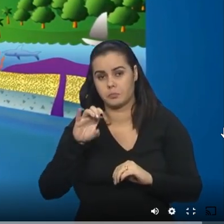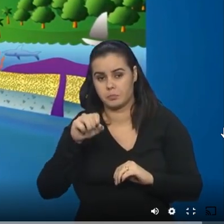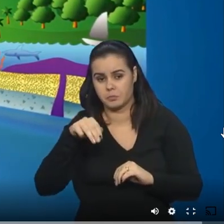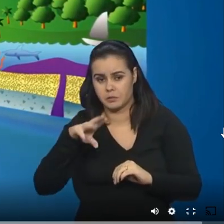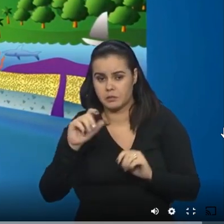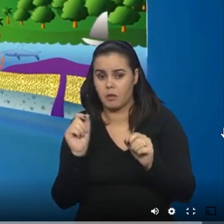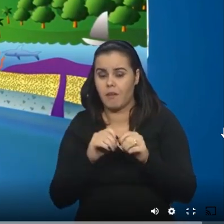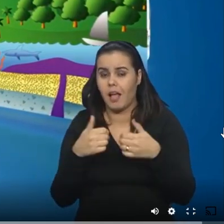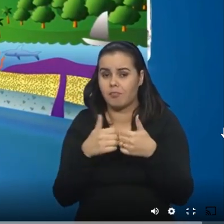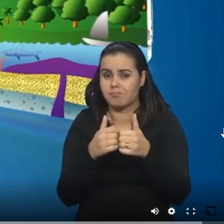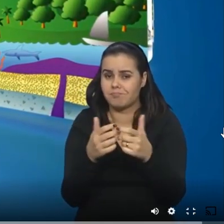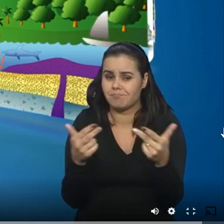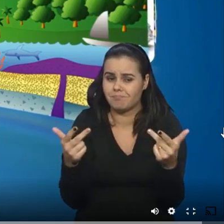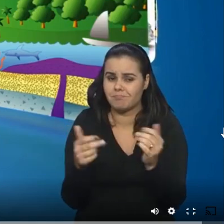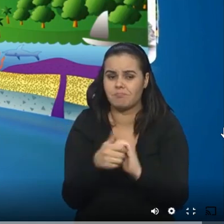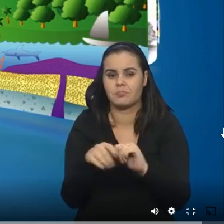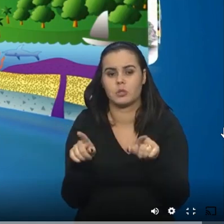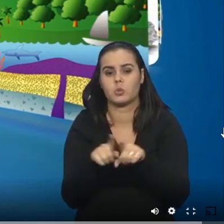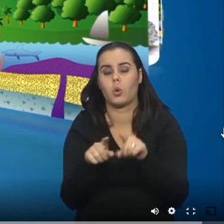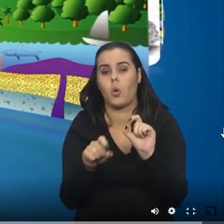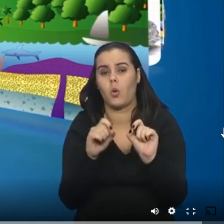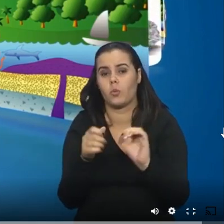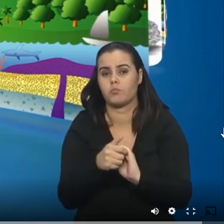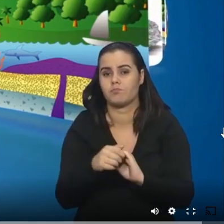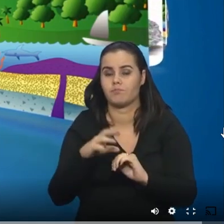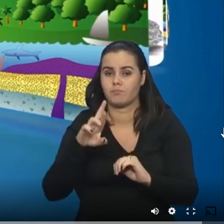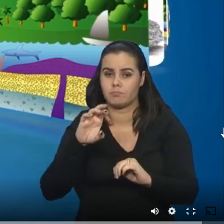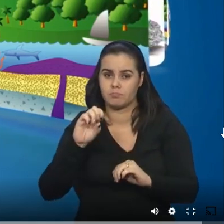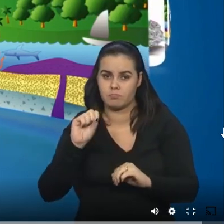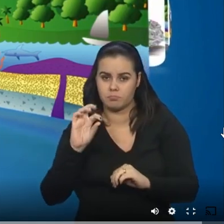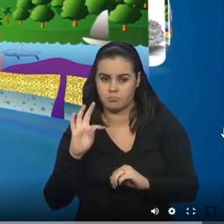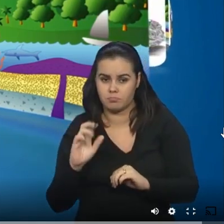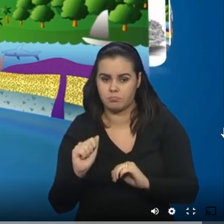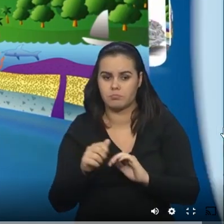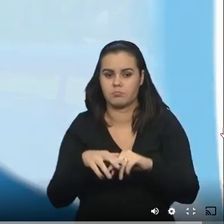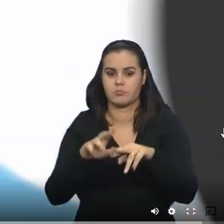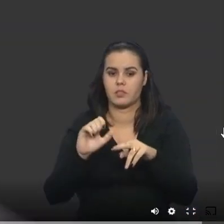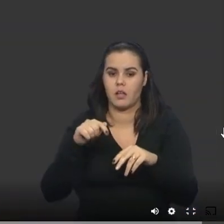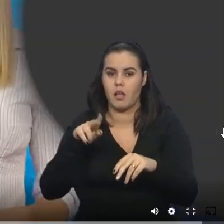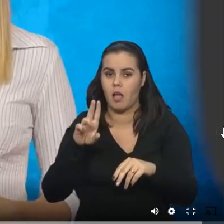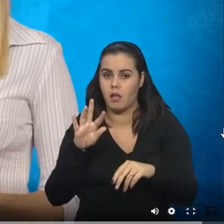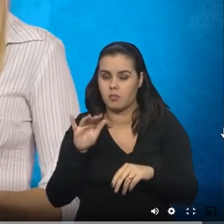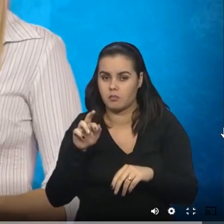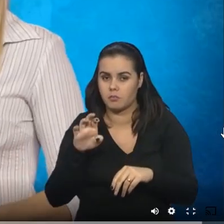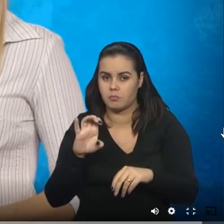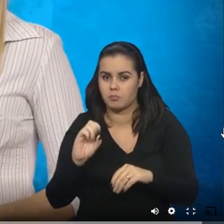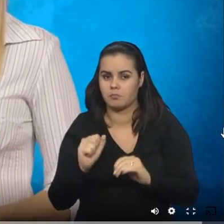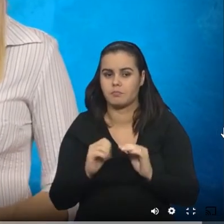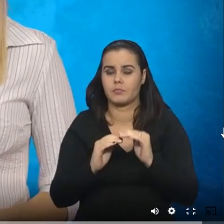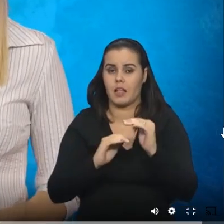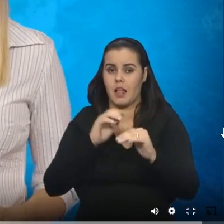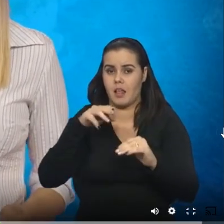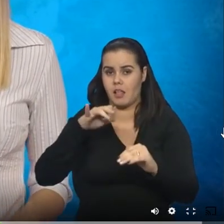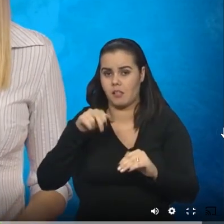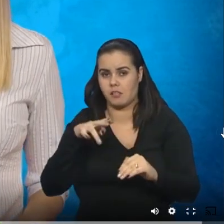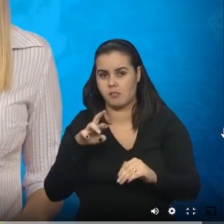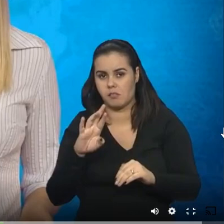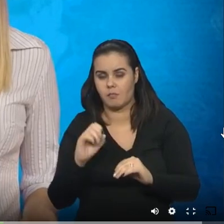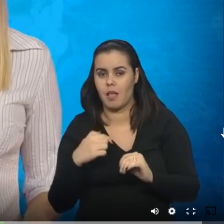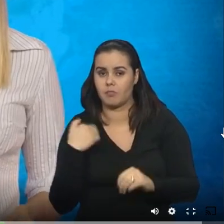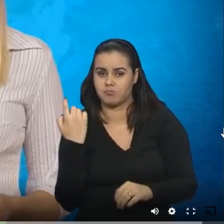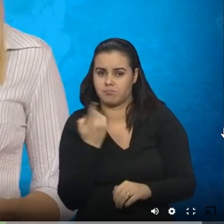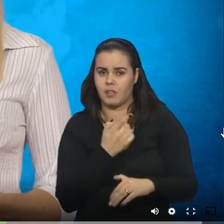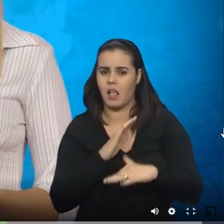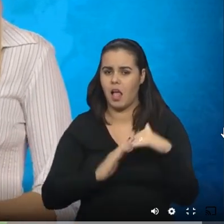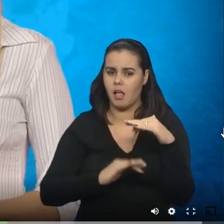minerais de interesse pelas camadas superficiais da crosta, os aquíferos, por exemplo. Além de minérios, nossas atividades